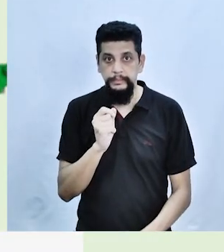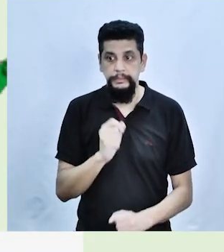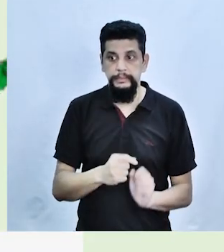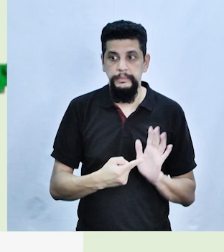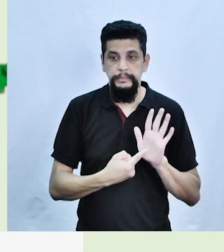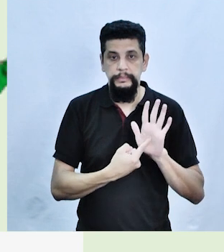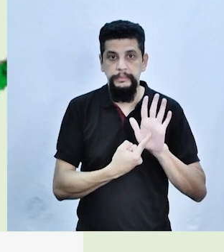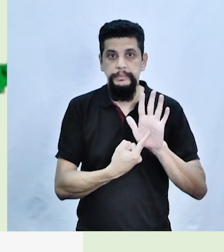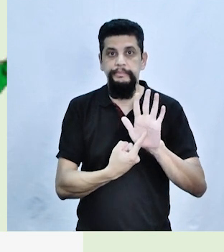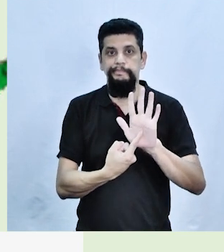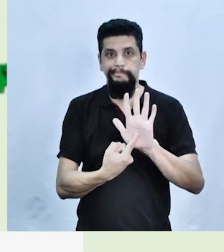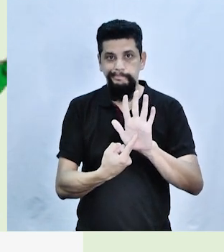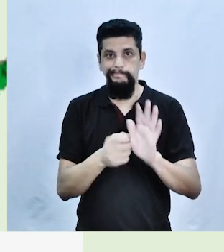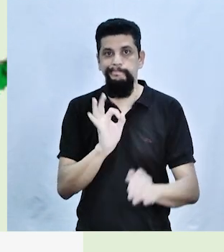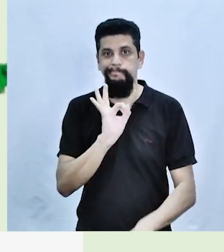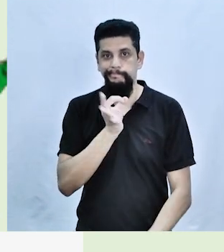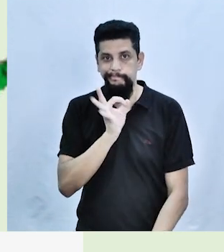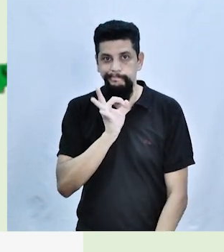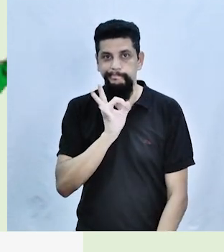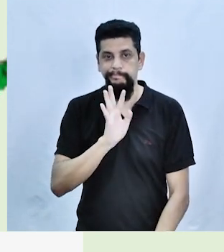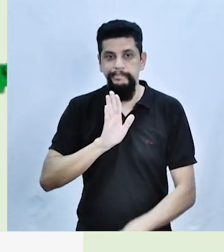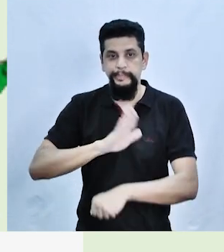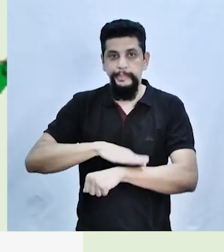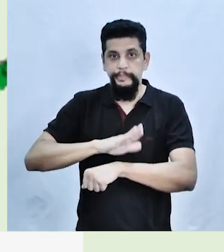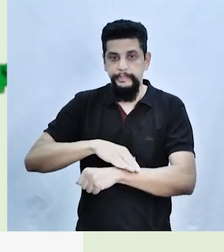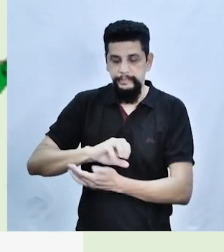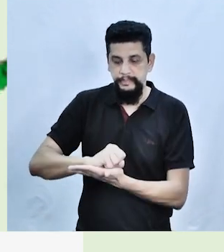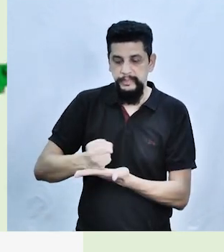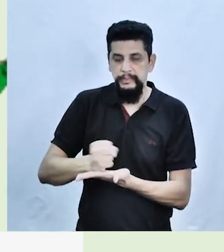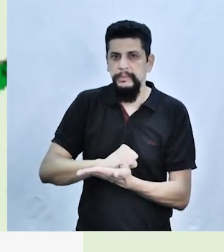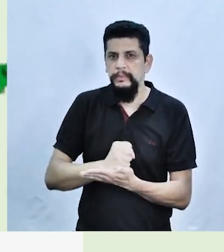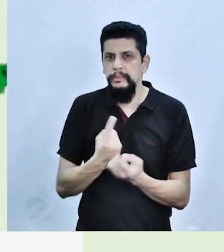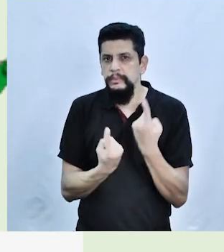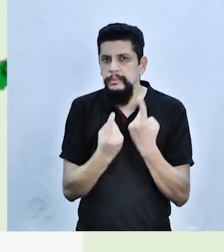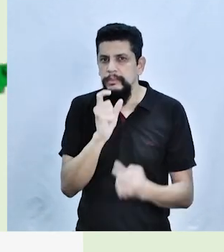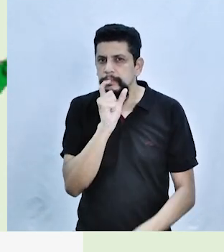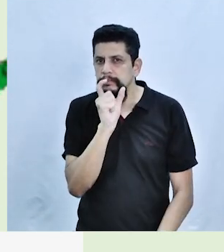palavra apareceu. Ah! No